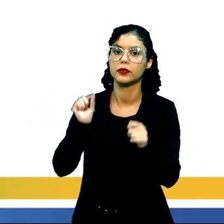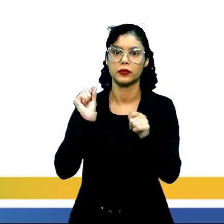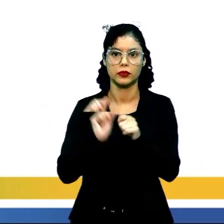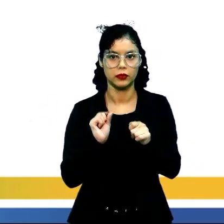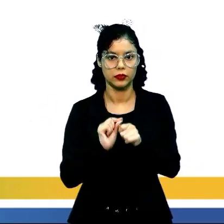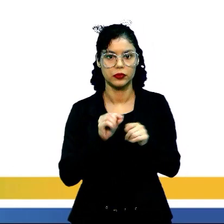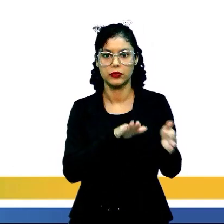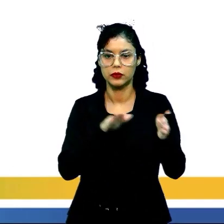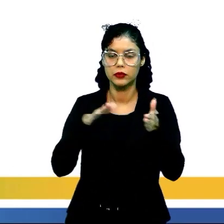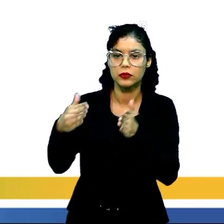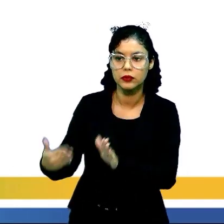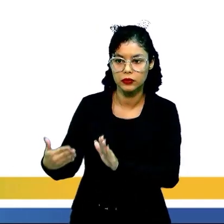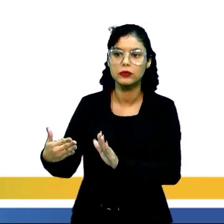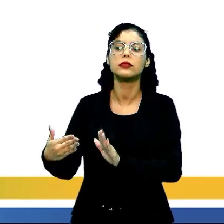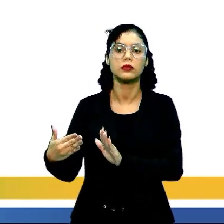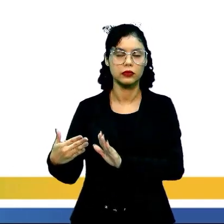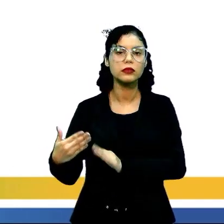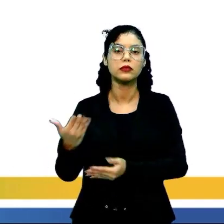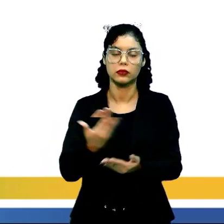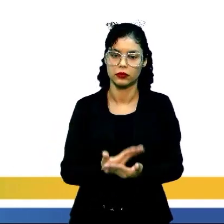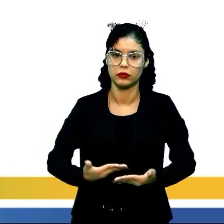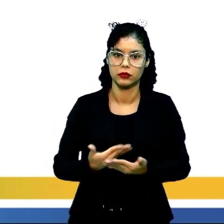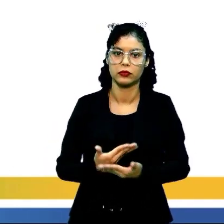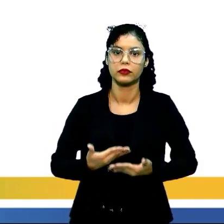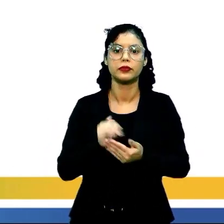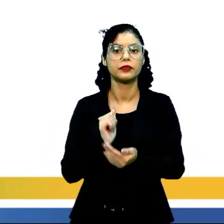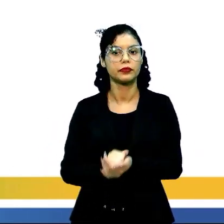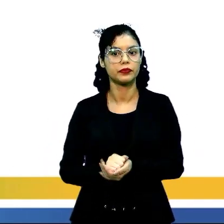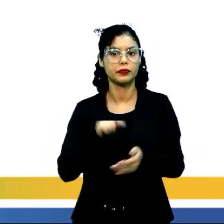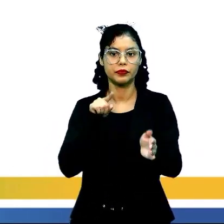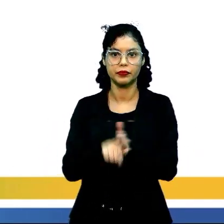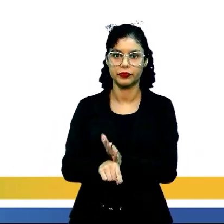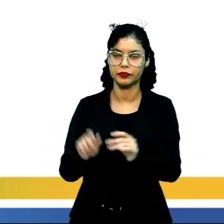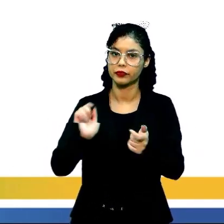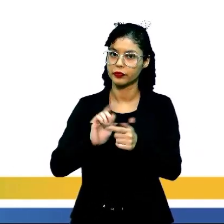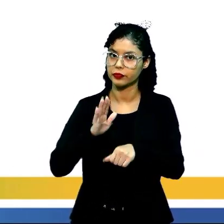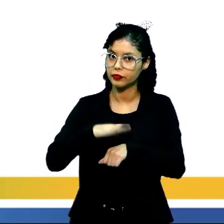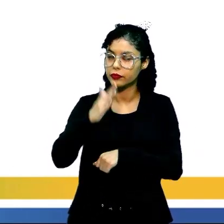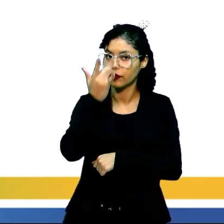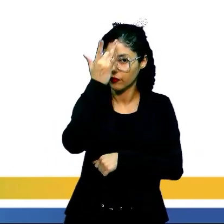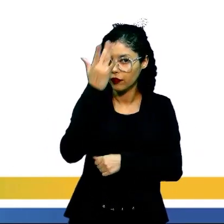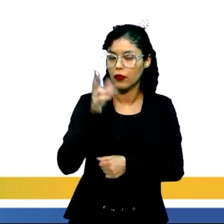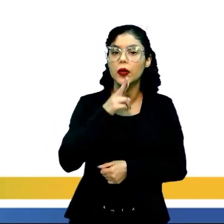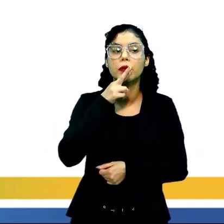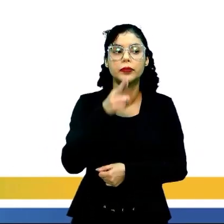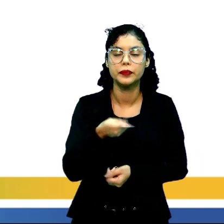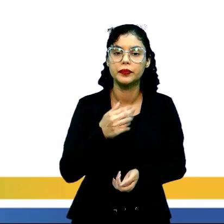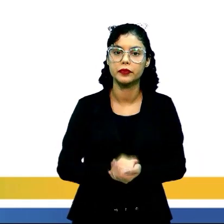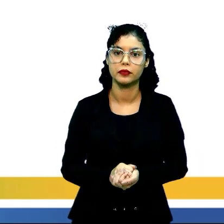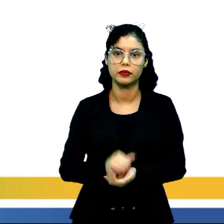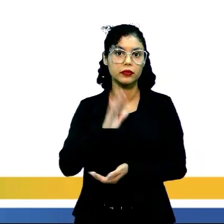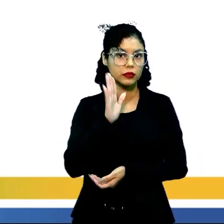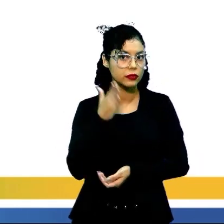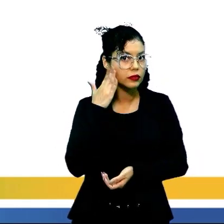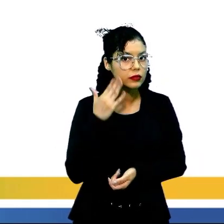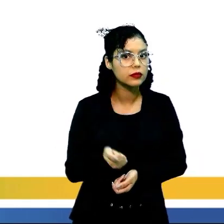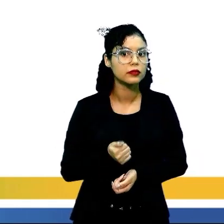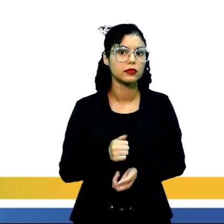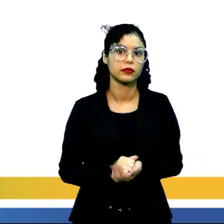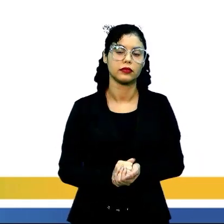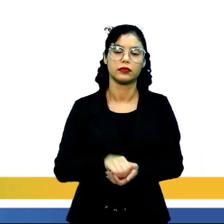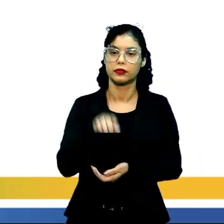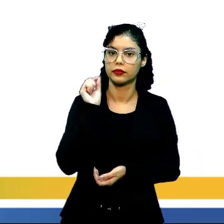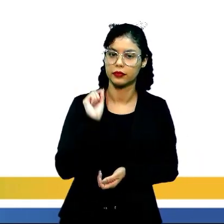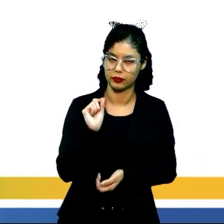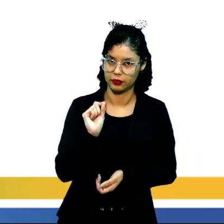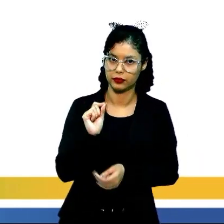fazem parte dessa estação de tratamento. Esse tipo de questão é mais fácil nós resolvermos com aquilo que nós já sabemos. Eu sei